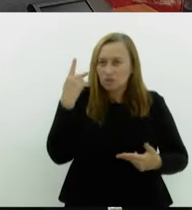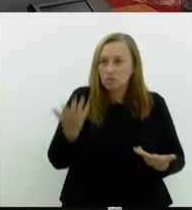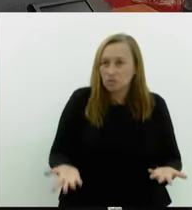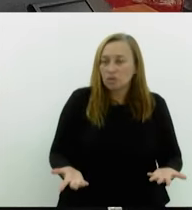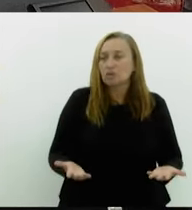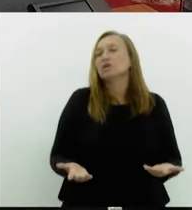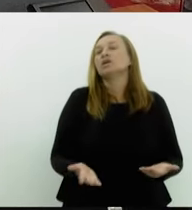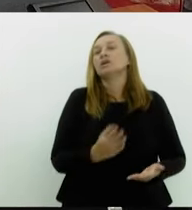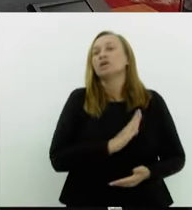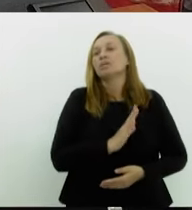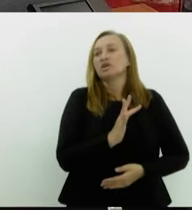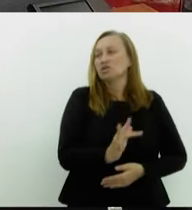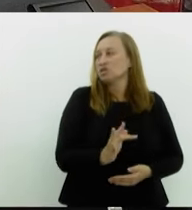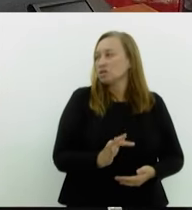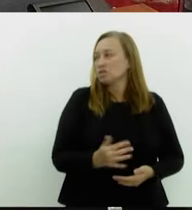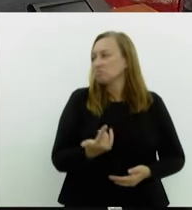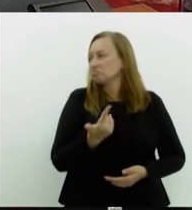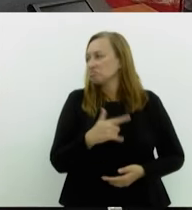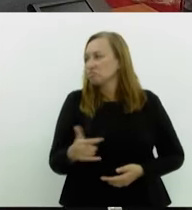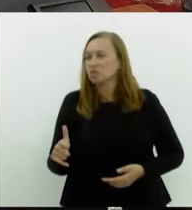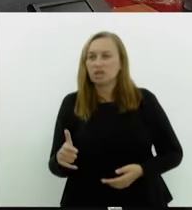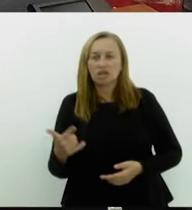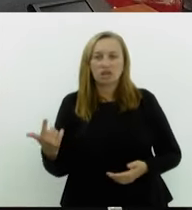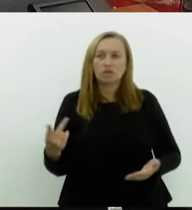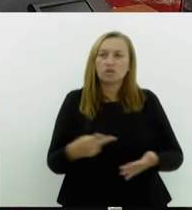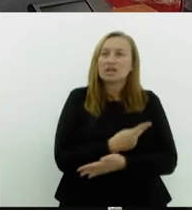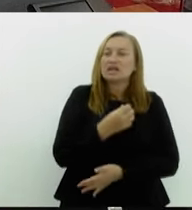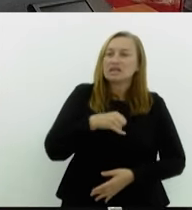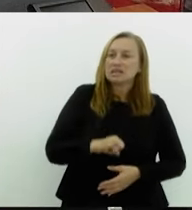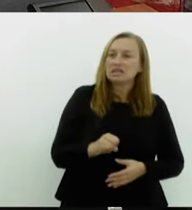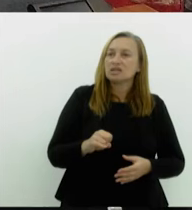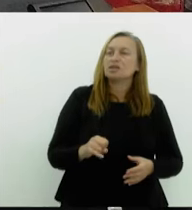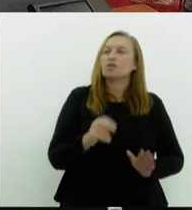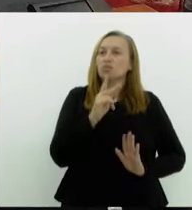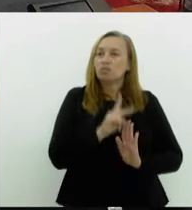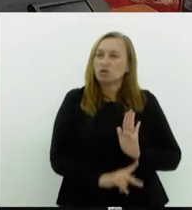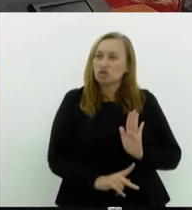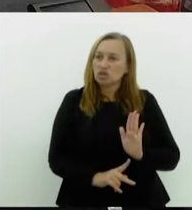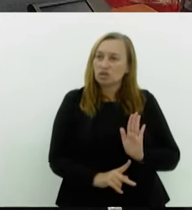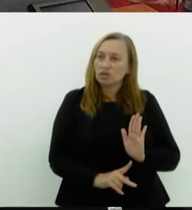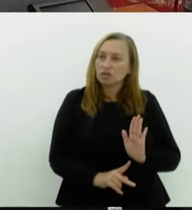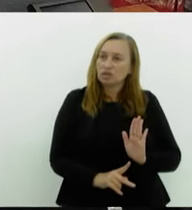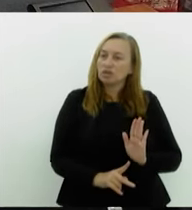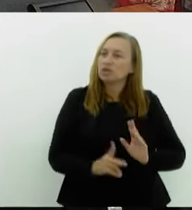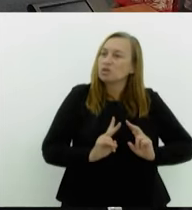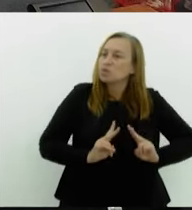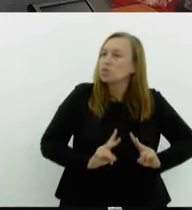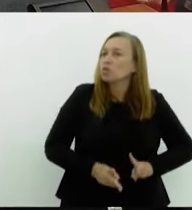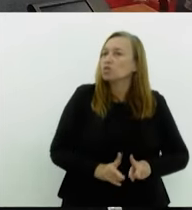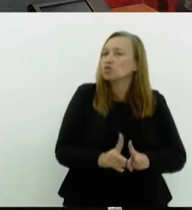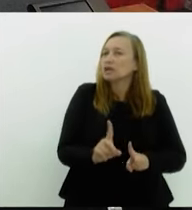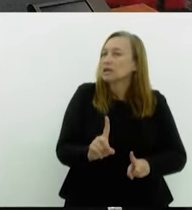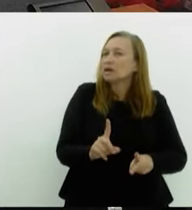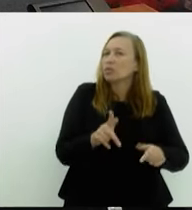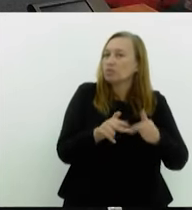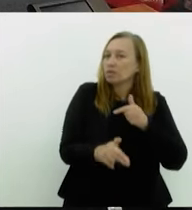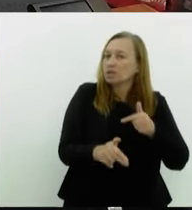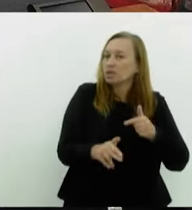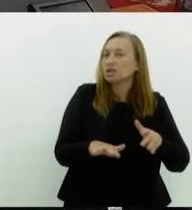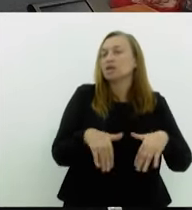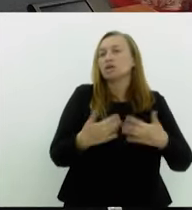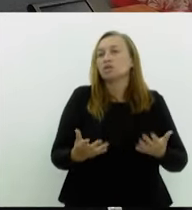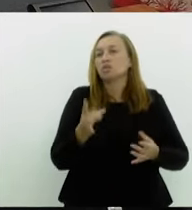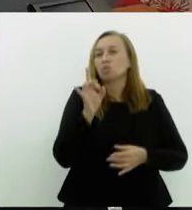na Baixada. Não teria acontecido se o projeto tivesse sido continuado e não interrompido. Dou um